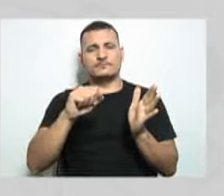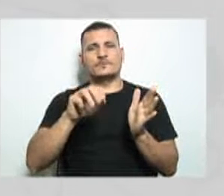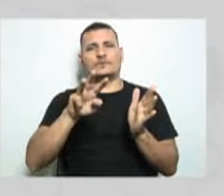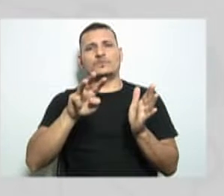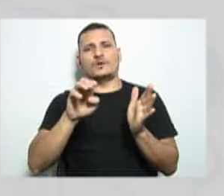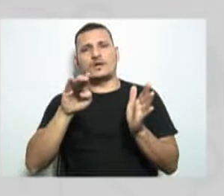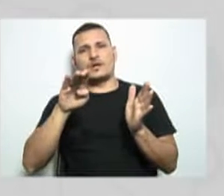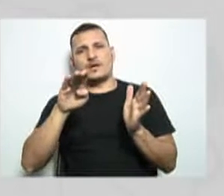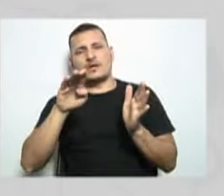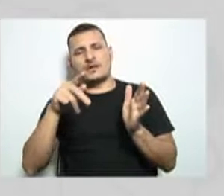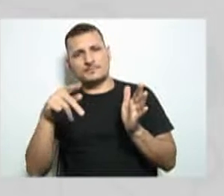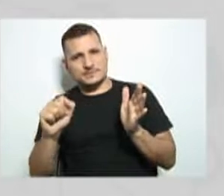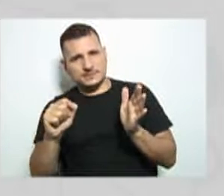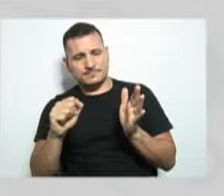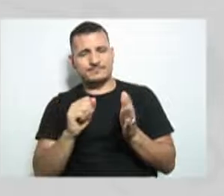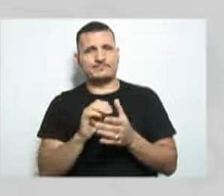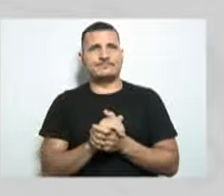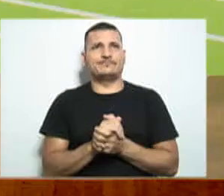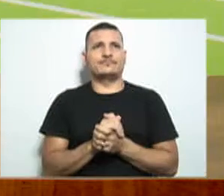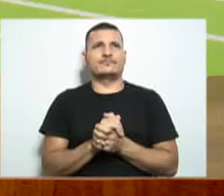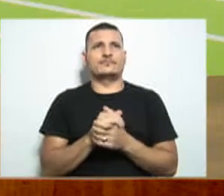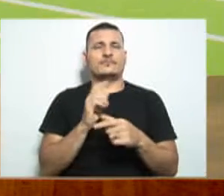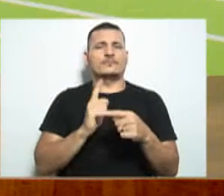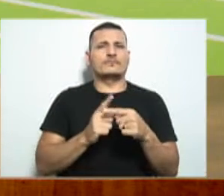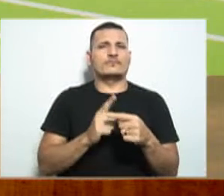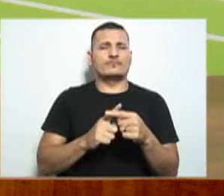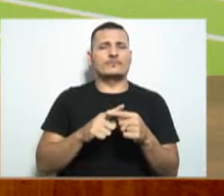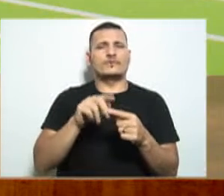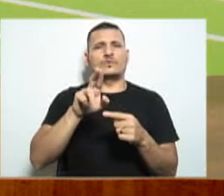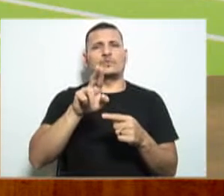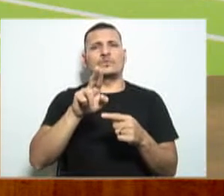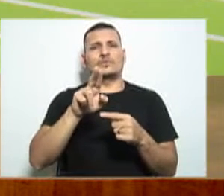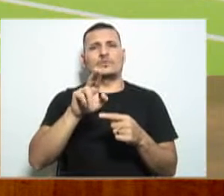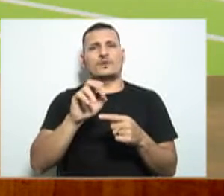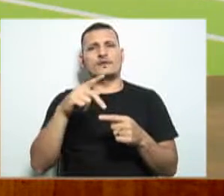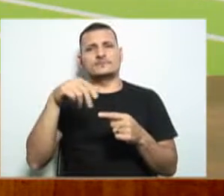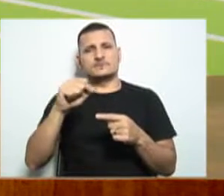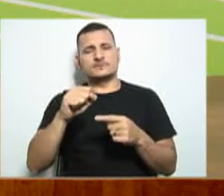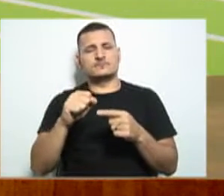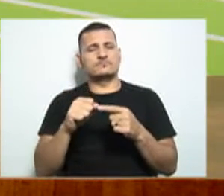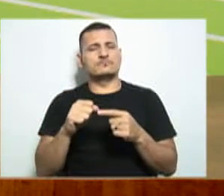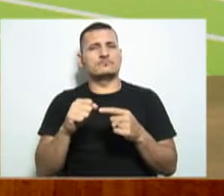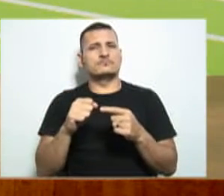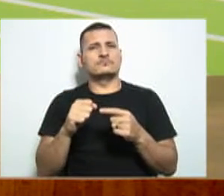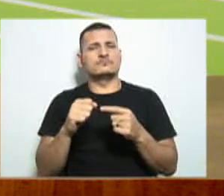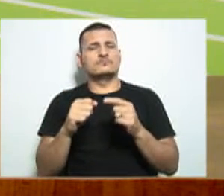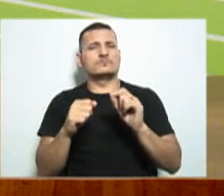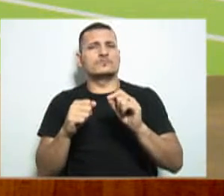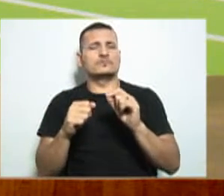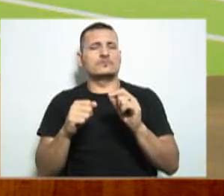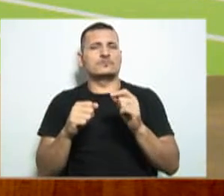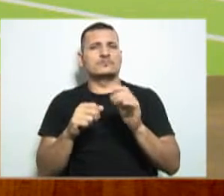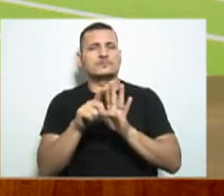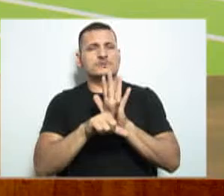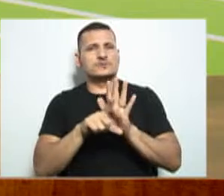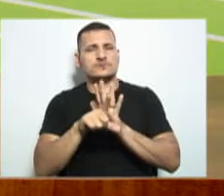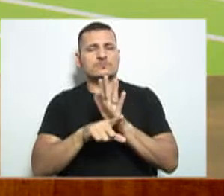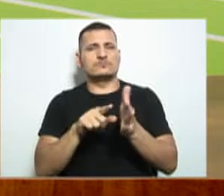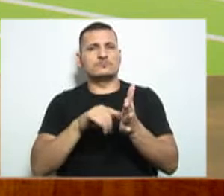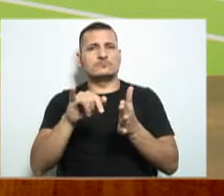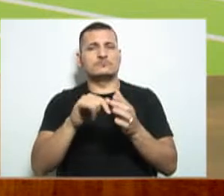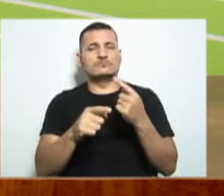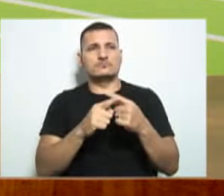PEPS, porque ele é aceito pela legislação tributária, porque no final, né, o custo